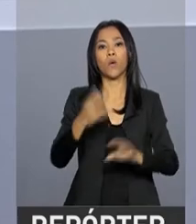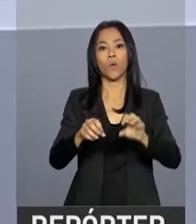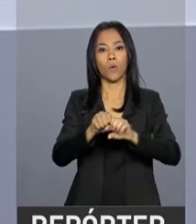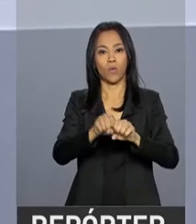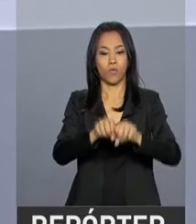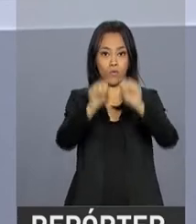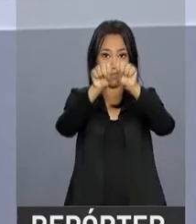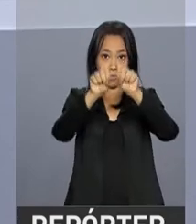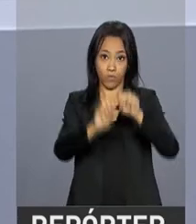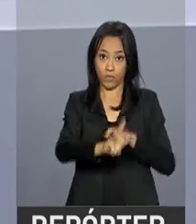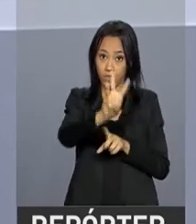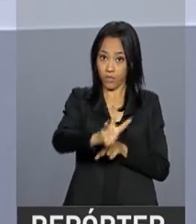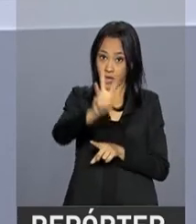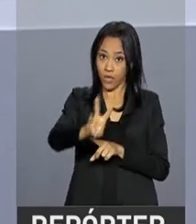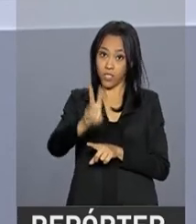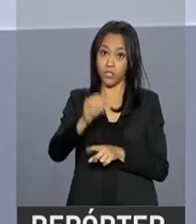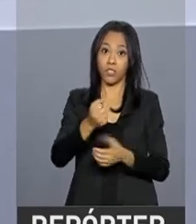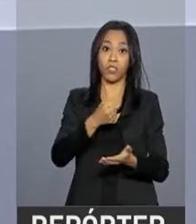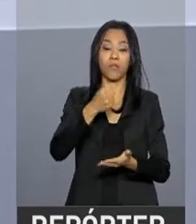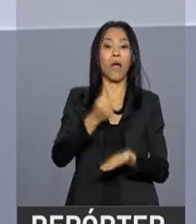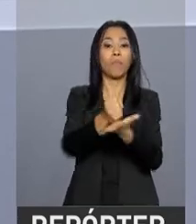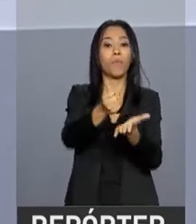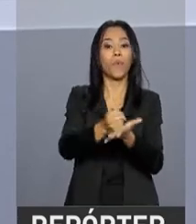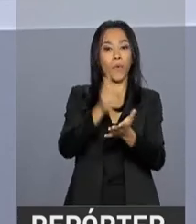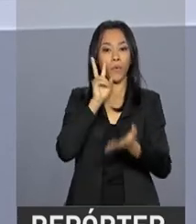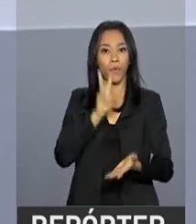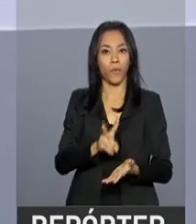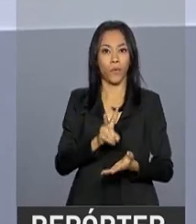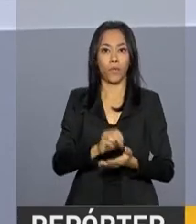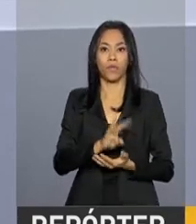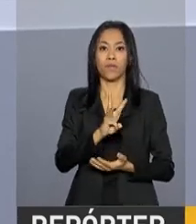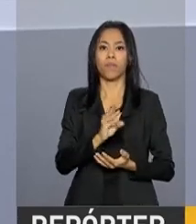apoio e espaço para consulta é o